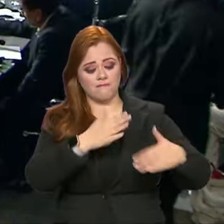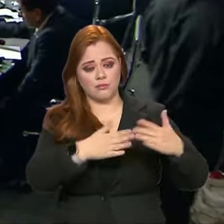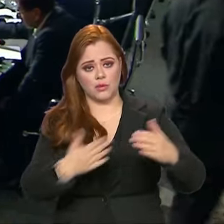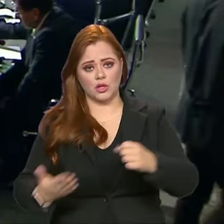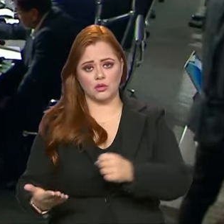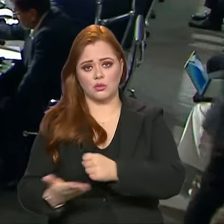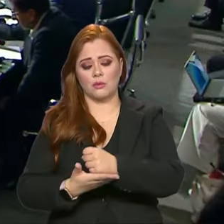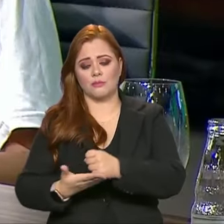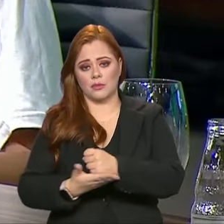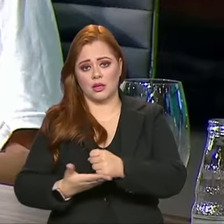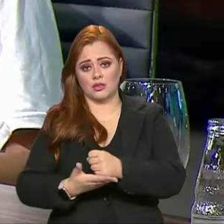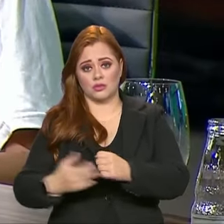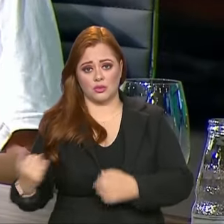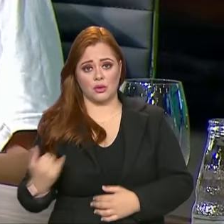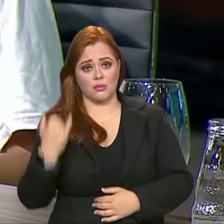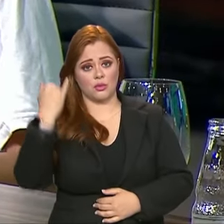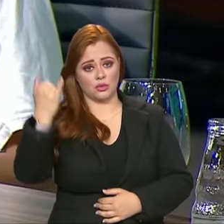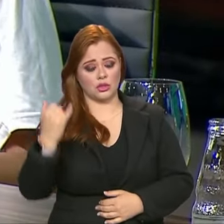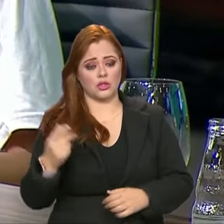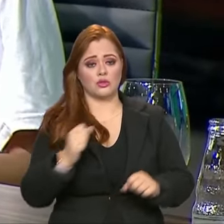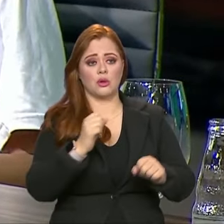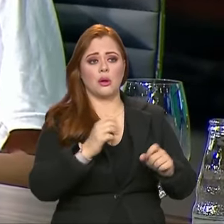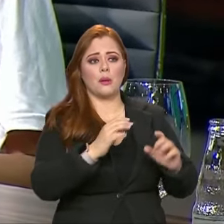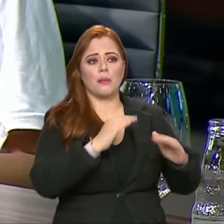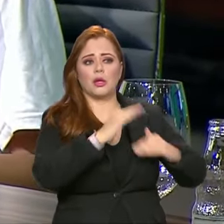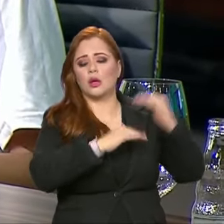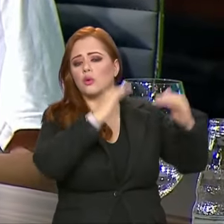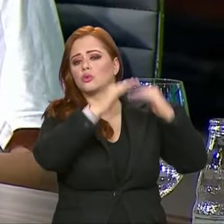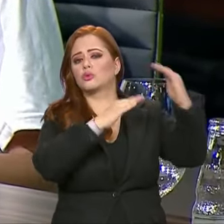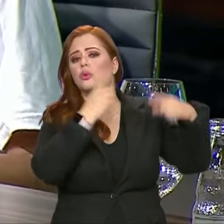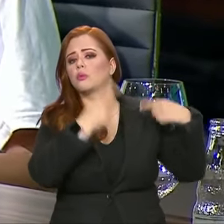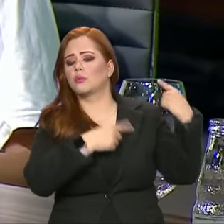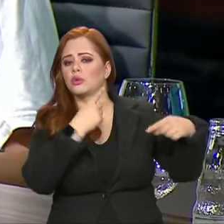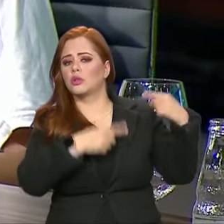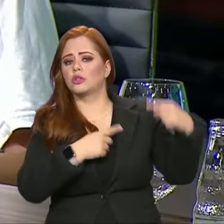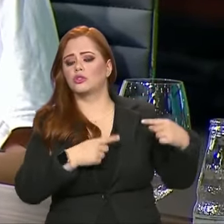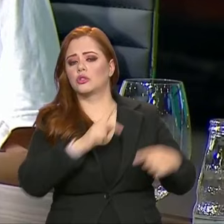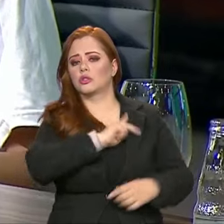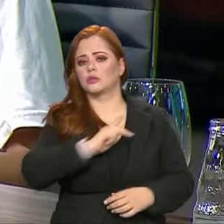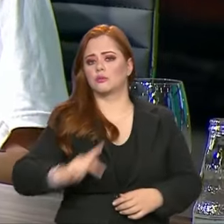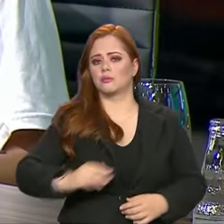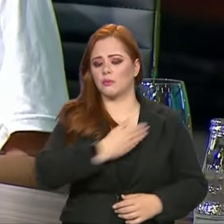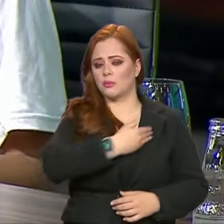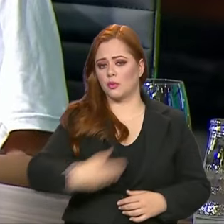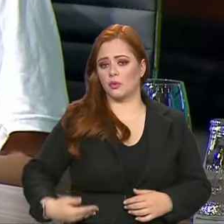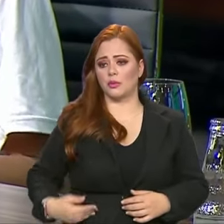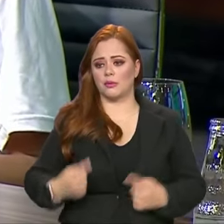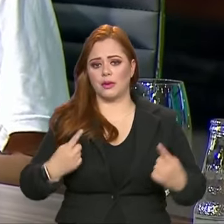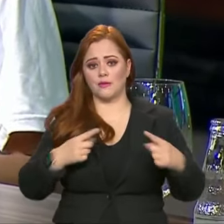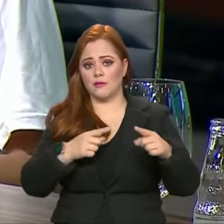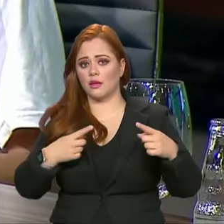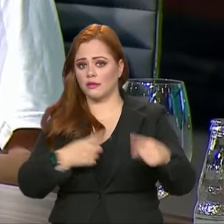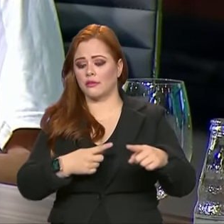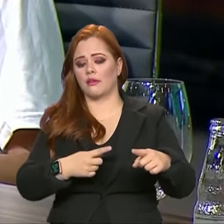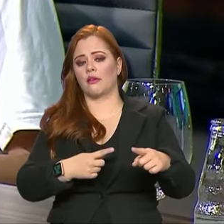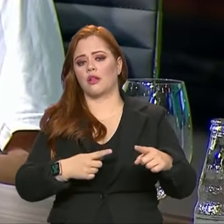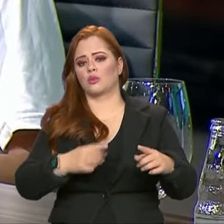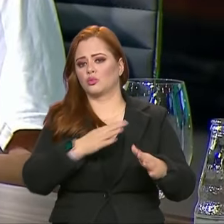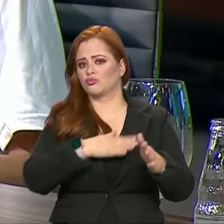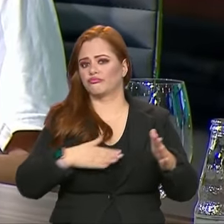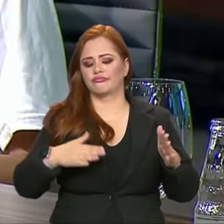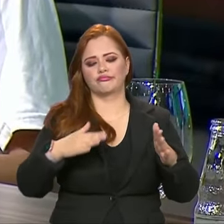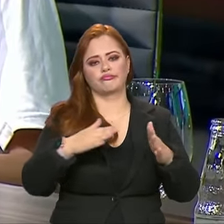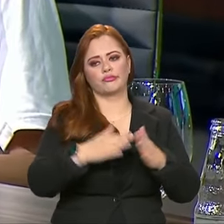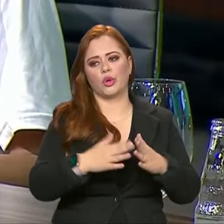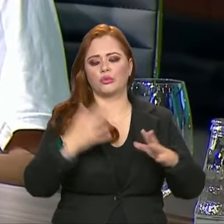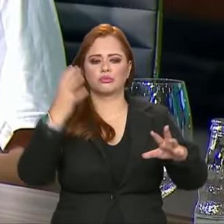construir uma agenda panamazônica de políticas públicas para enfrentar a crise ambiental. Entre Entre os principais pontos